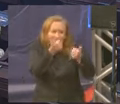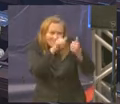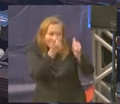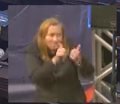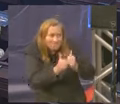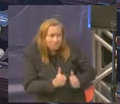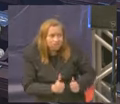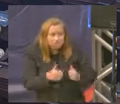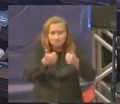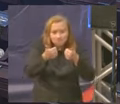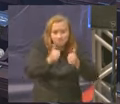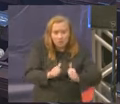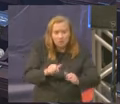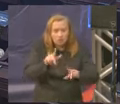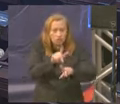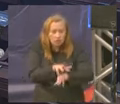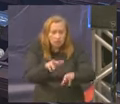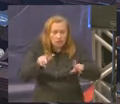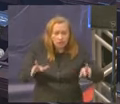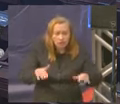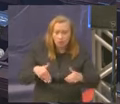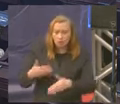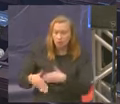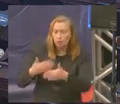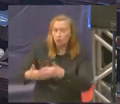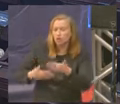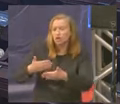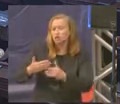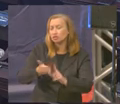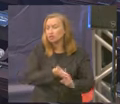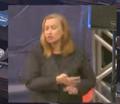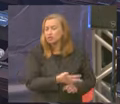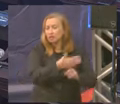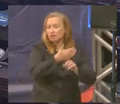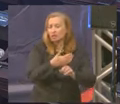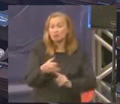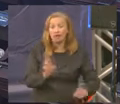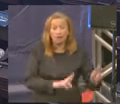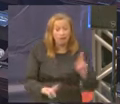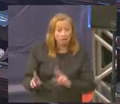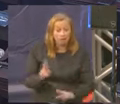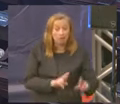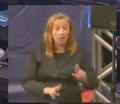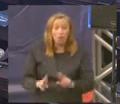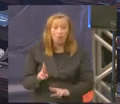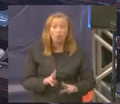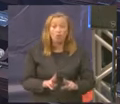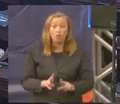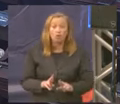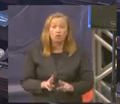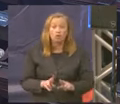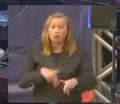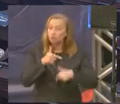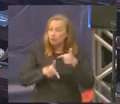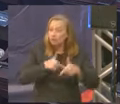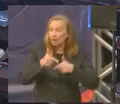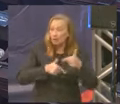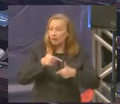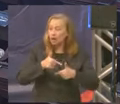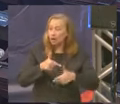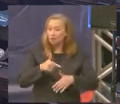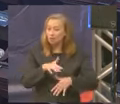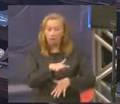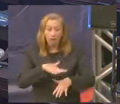avaliações diferentes sobre o processo tecnológico e a relação dele com o trabalho, com o mercado